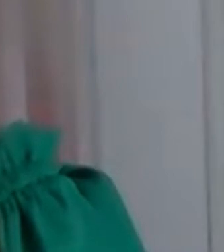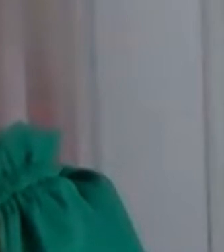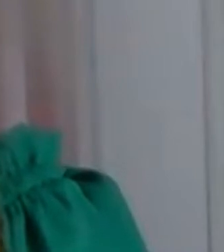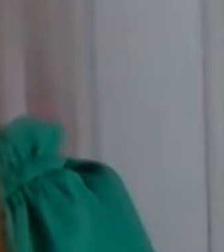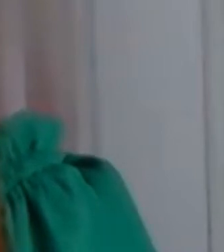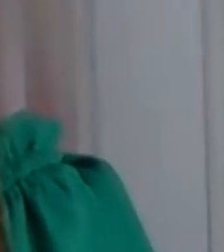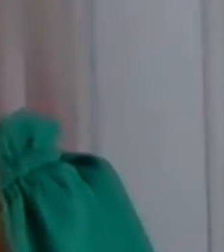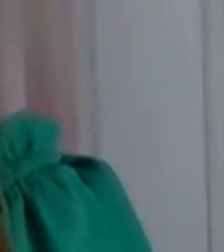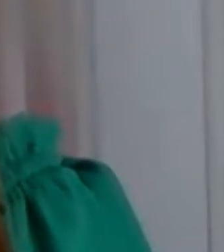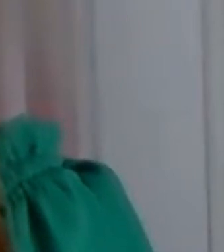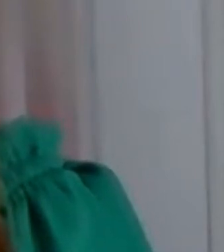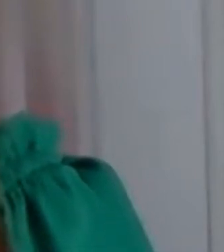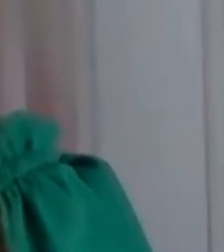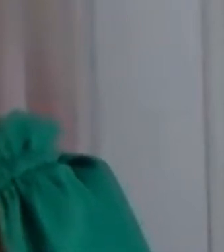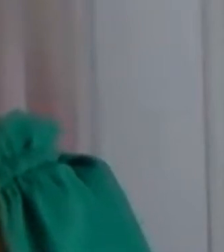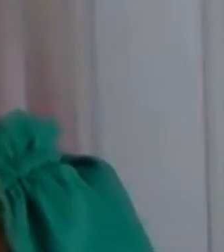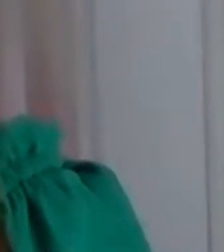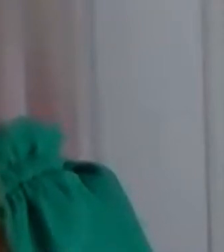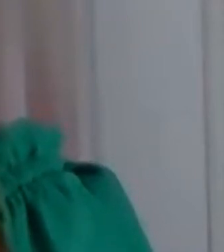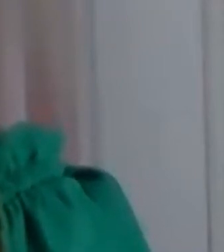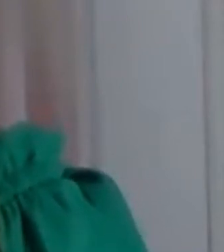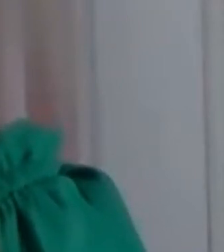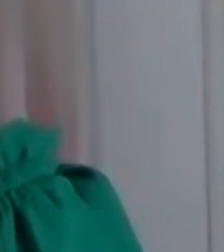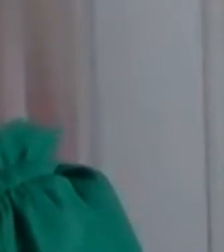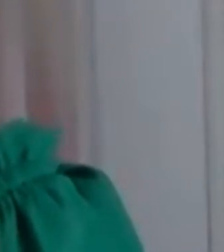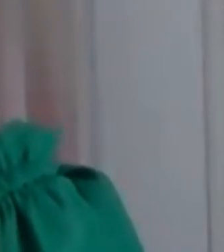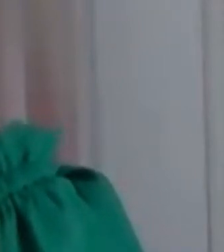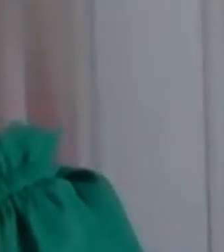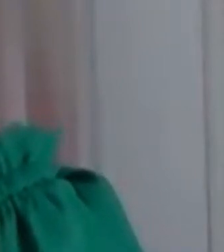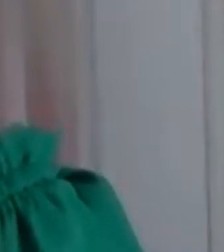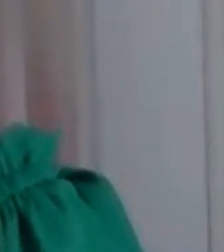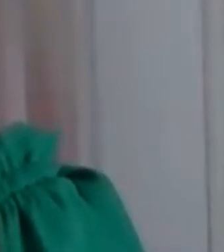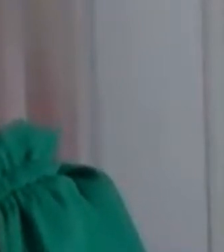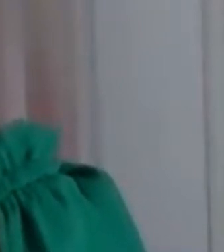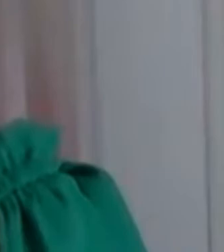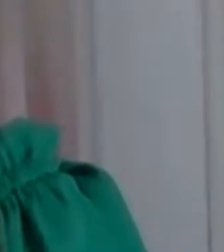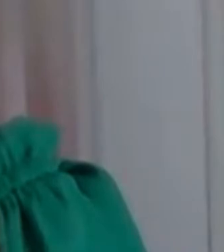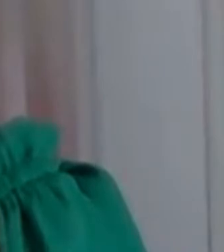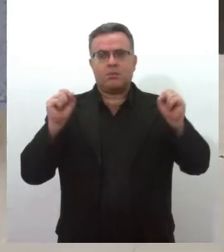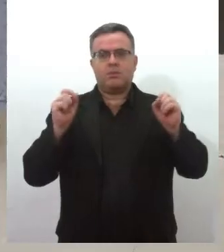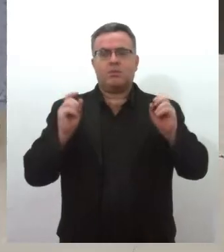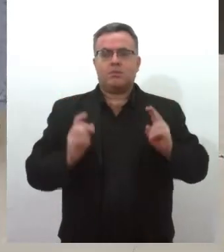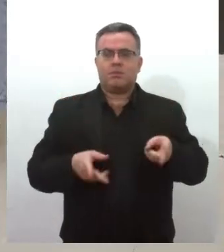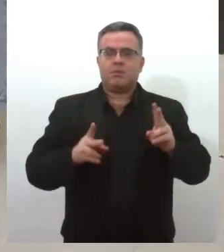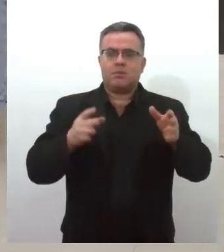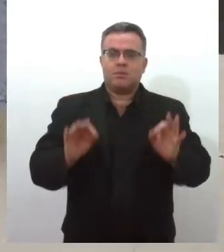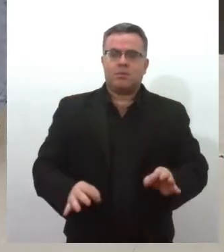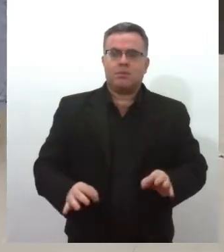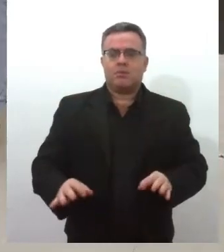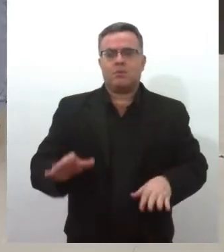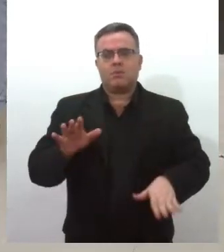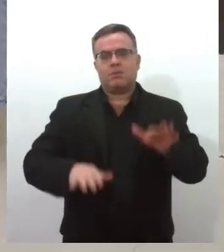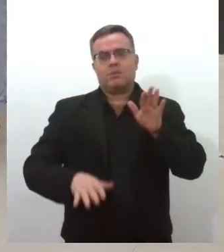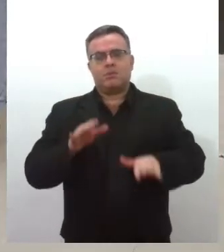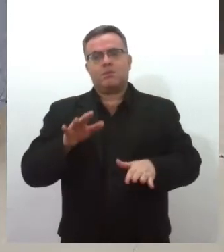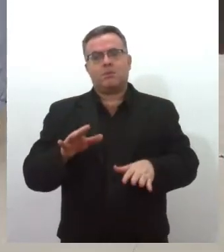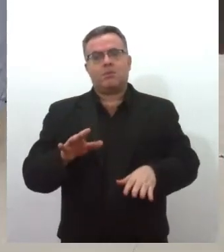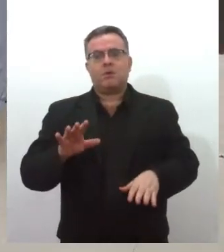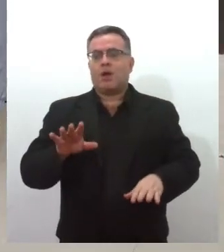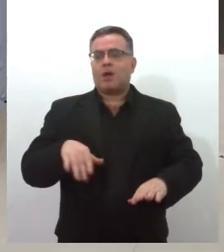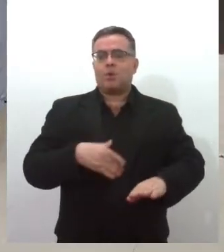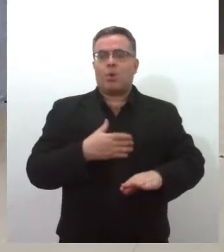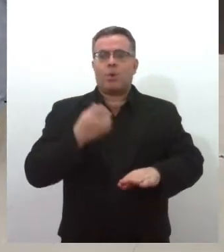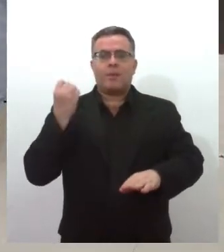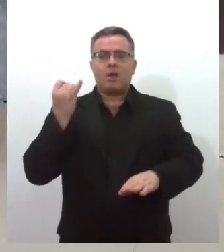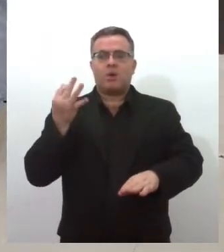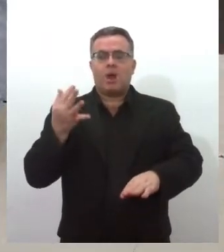energia no dia seguinte e manter sempre os horários de dormir e acordar. Isso é verdade, porque muitas pessoas às vezes perdem a noite e dizem, não, então